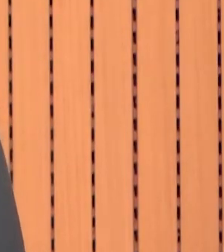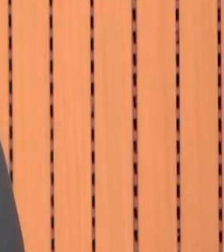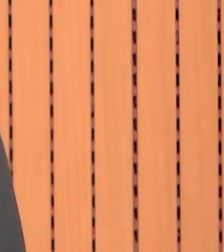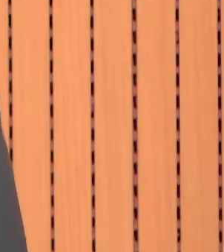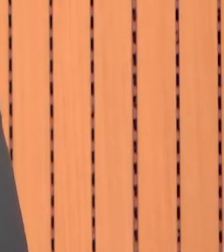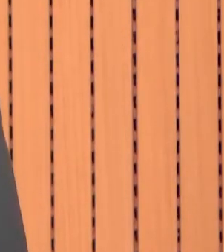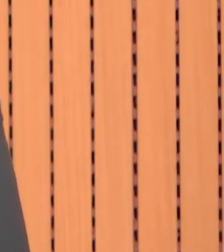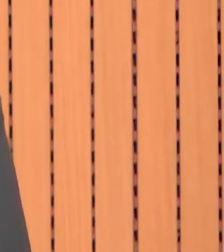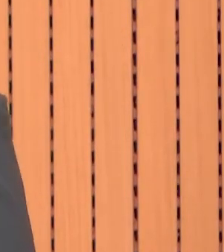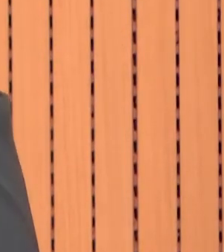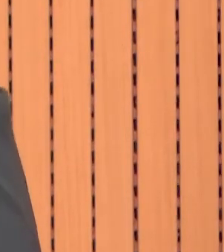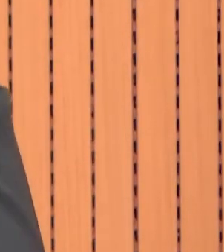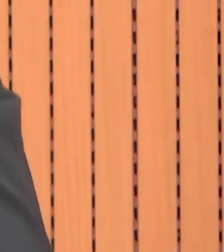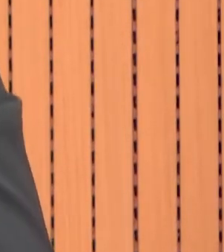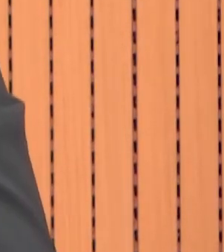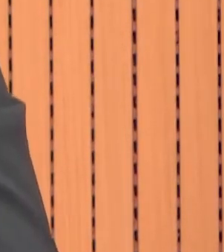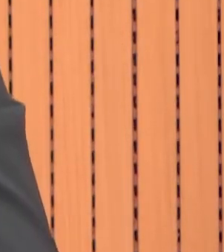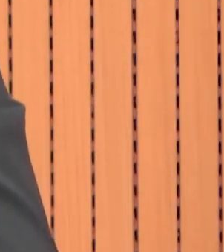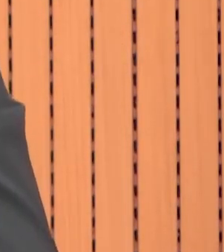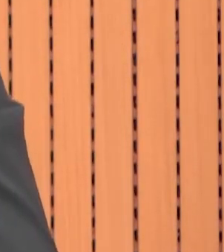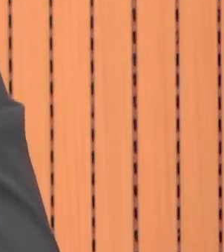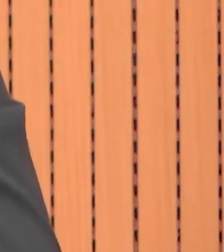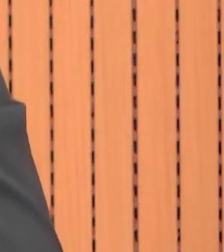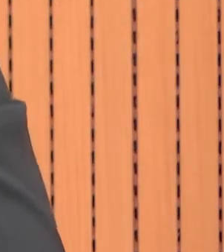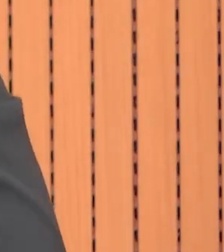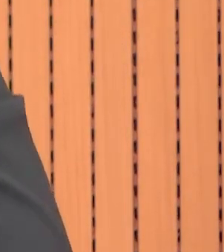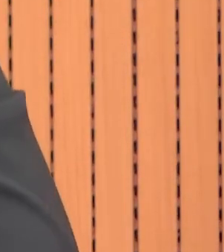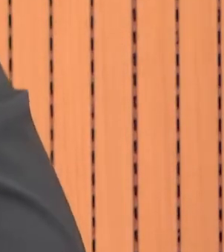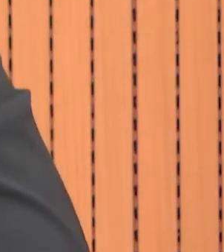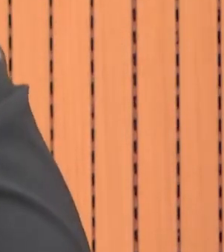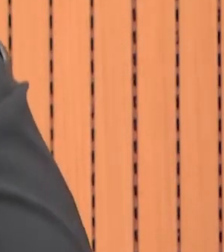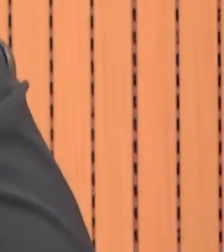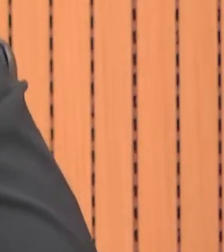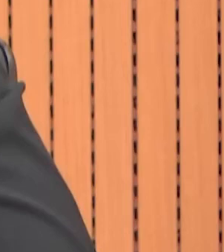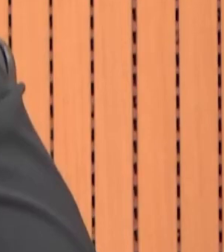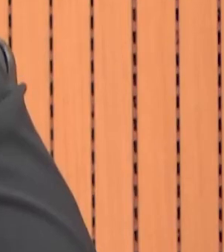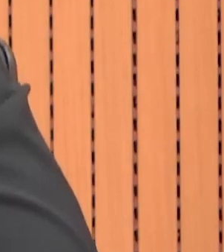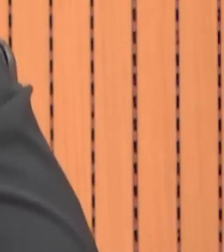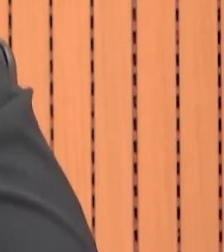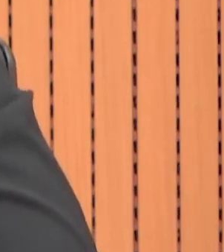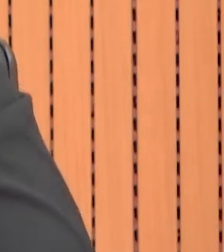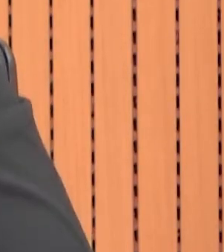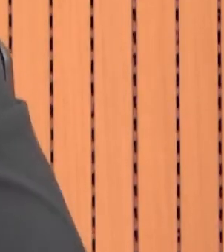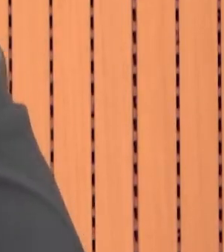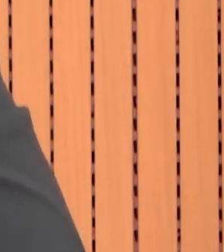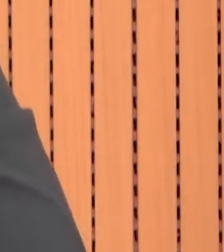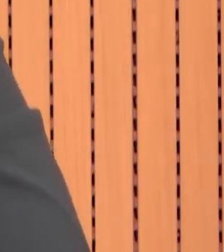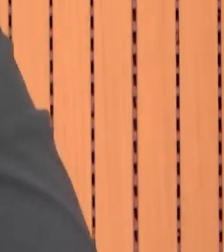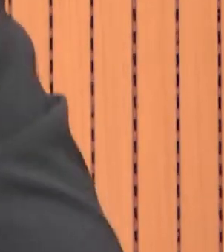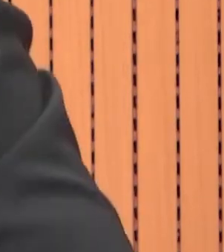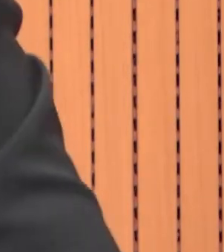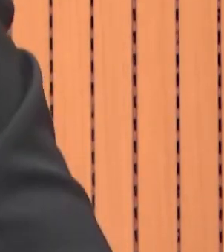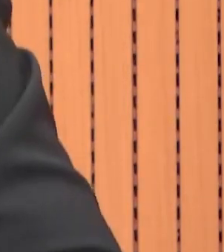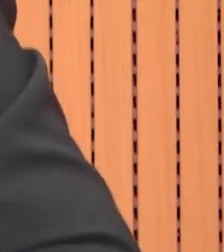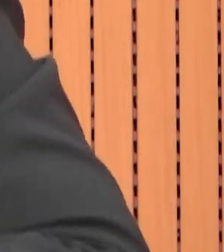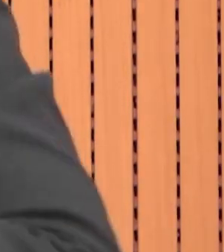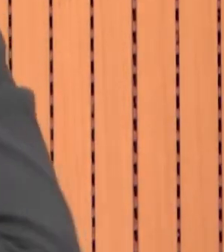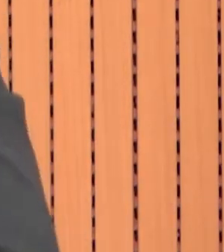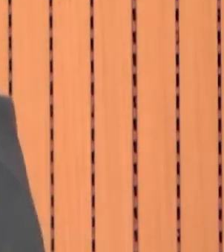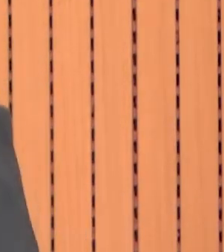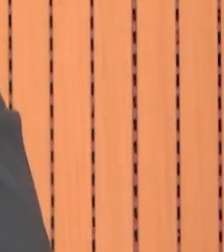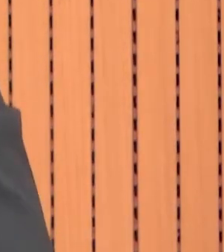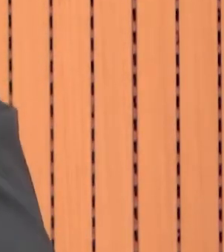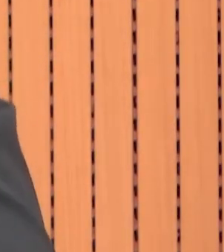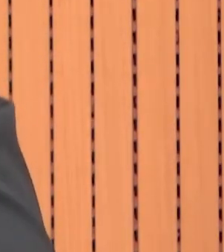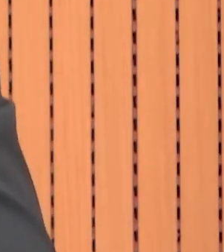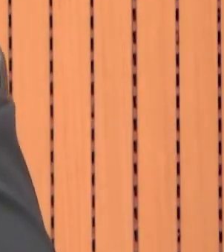Gatti. E aí nós estamos pensando, já temos planejado, dependendo do orçamento, negociações, enfim, para tentar